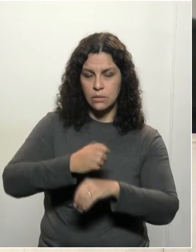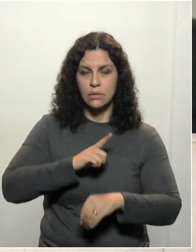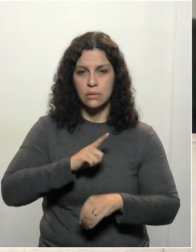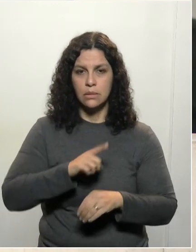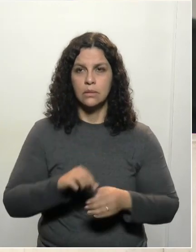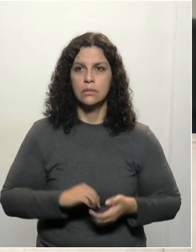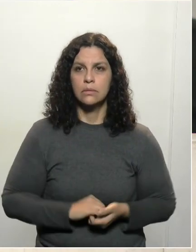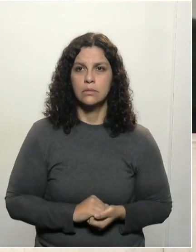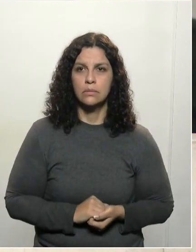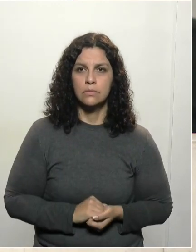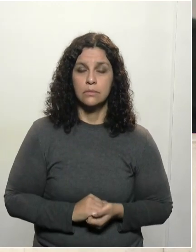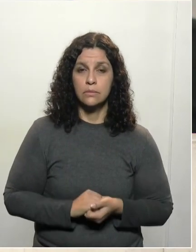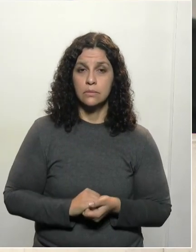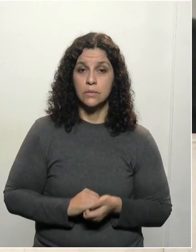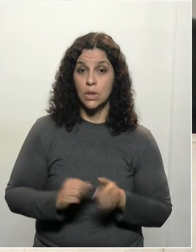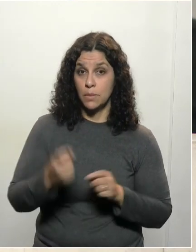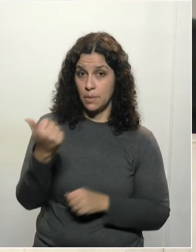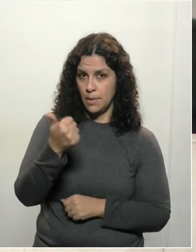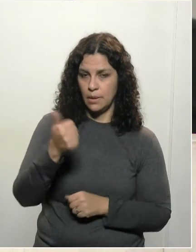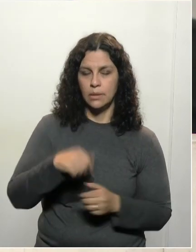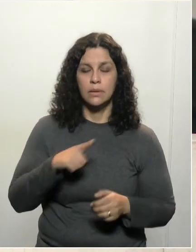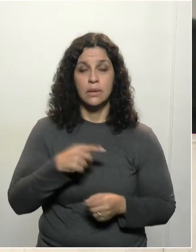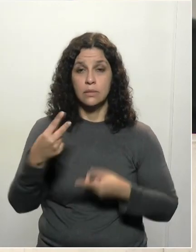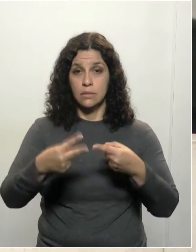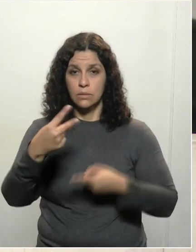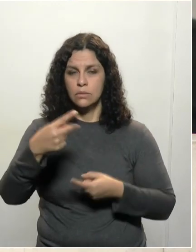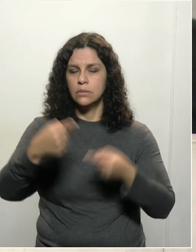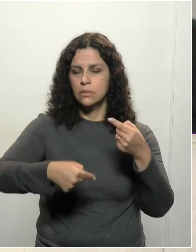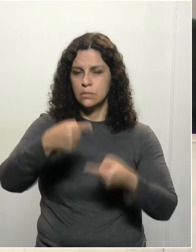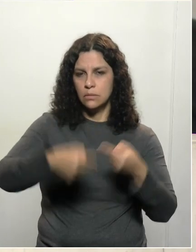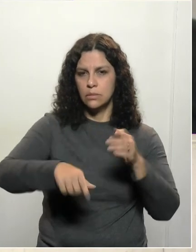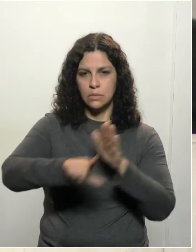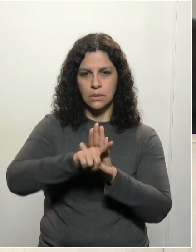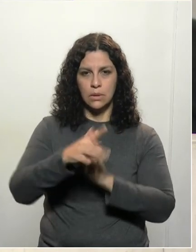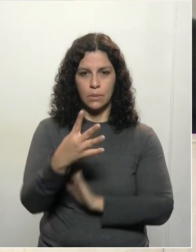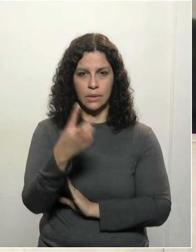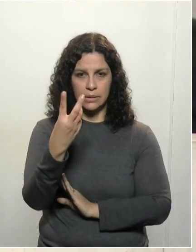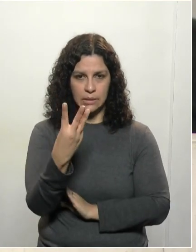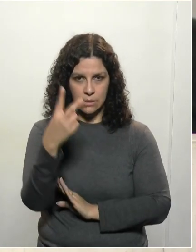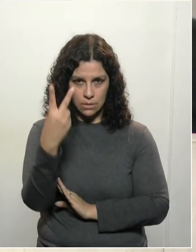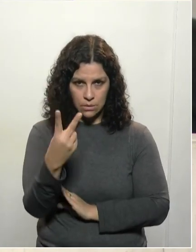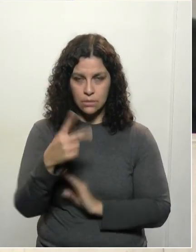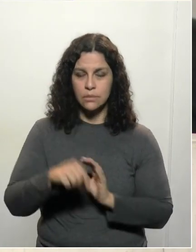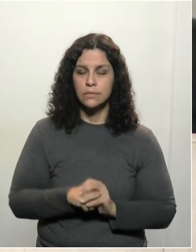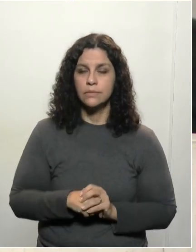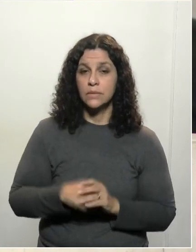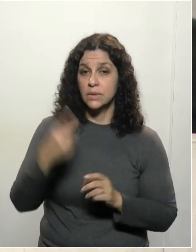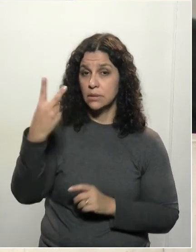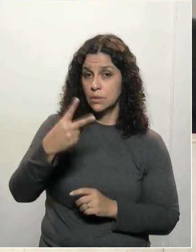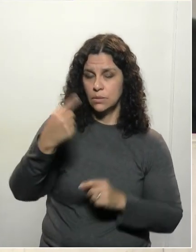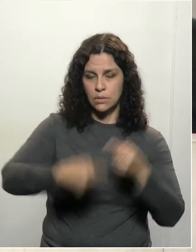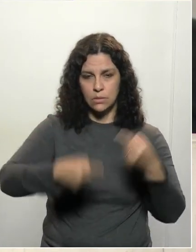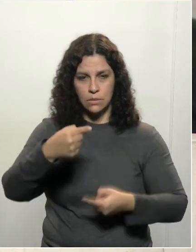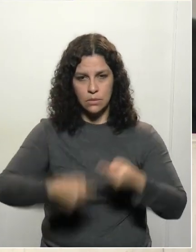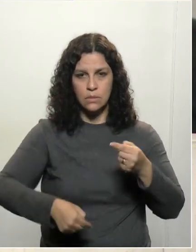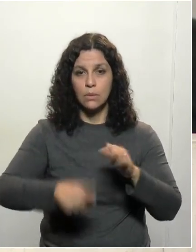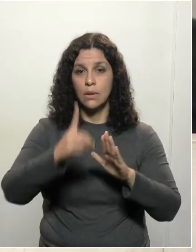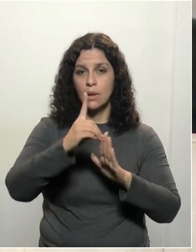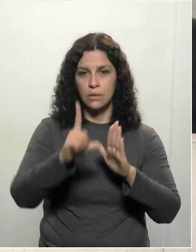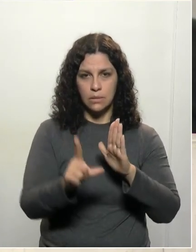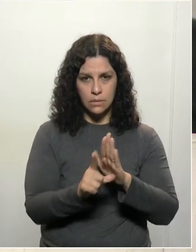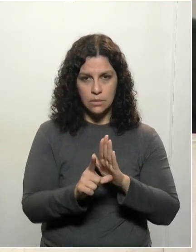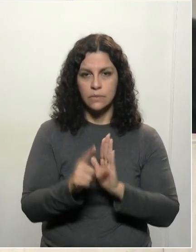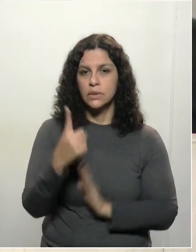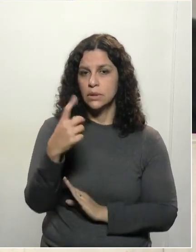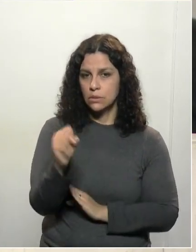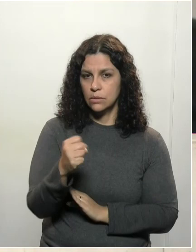extraordinária, extra 1. Segunda discussão do projeto de lei número 432. Segunda discussão do projeto de decreto